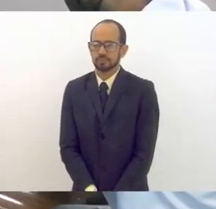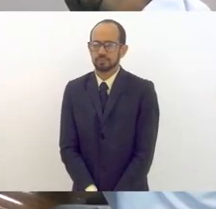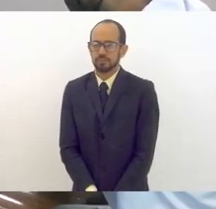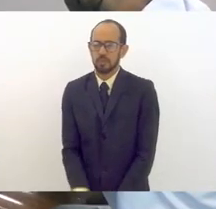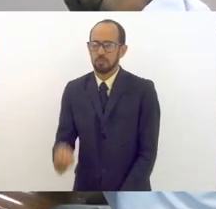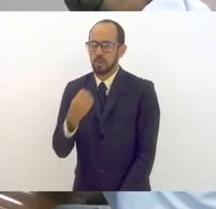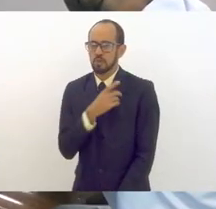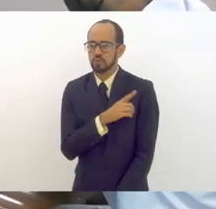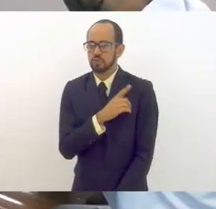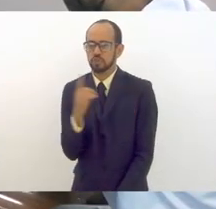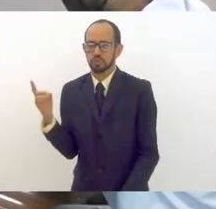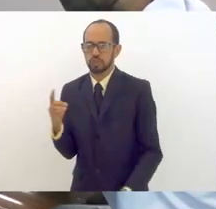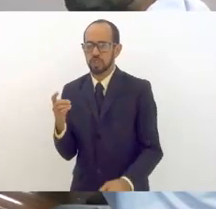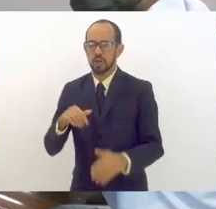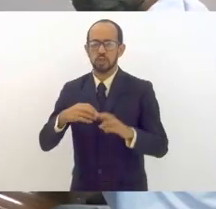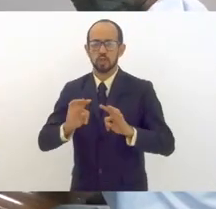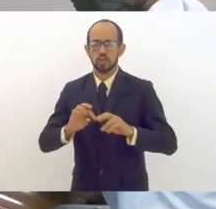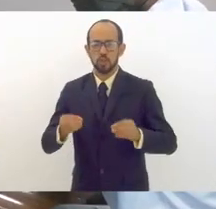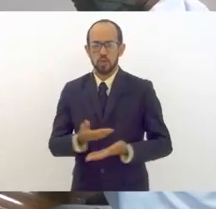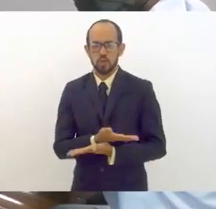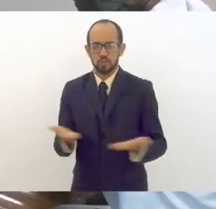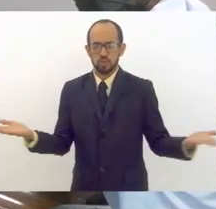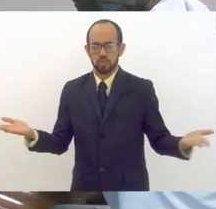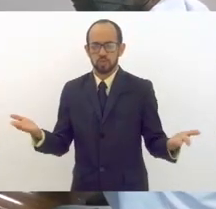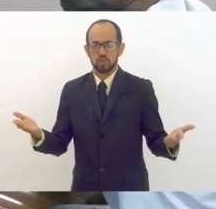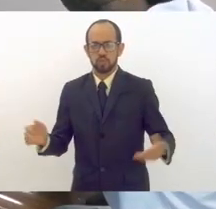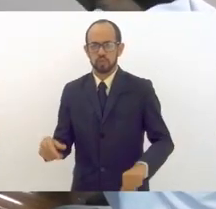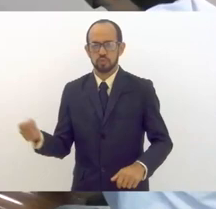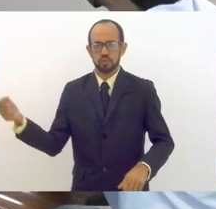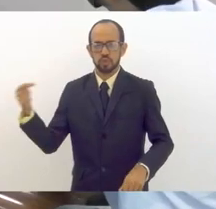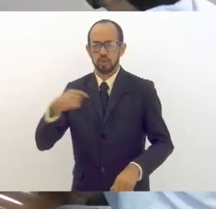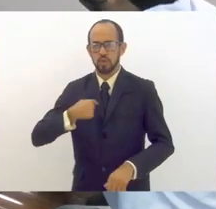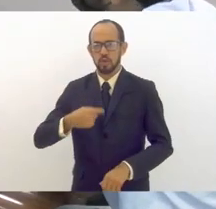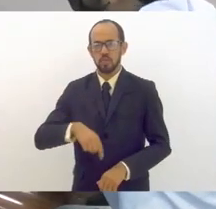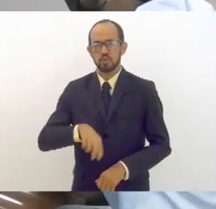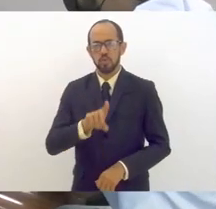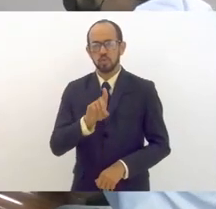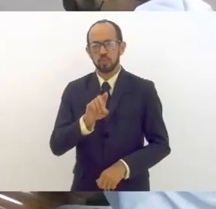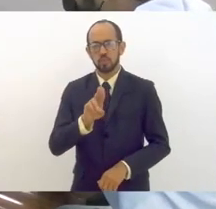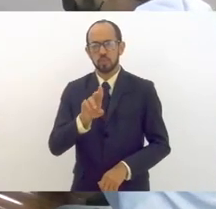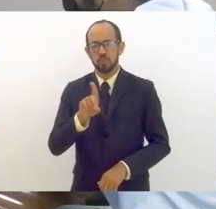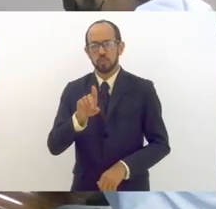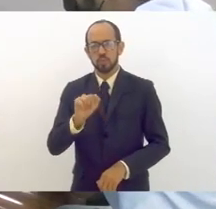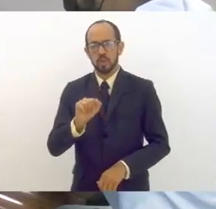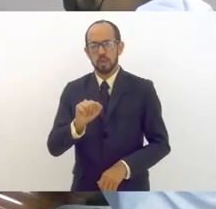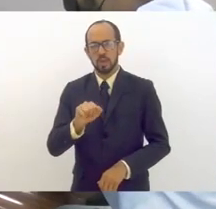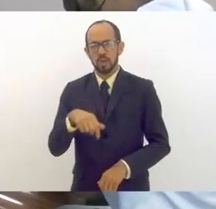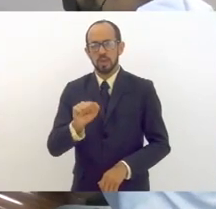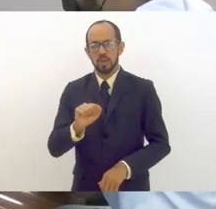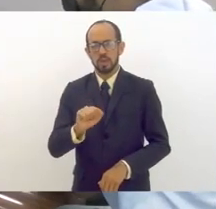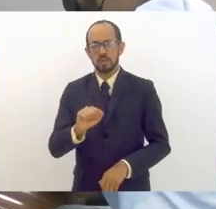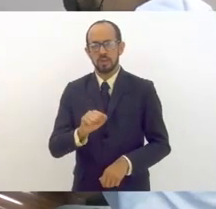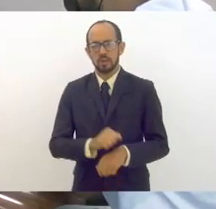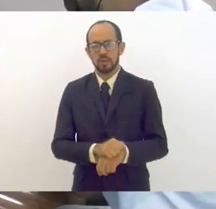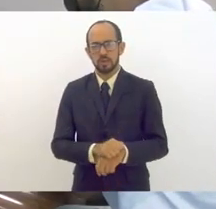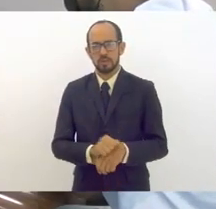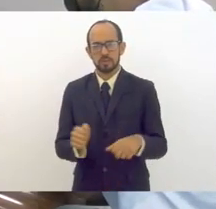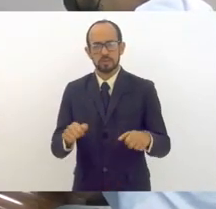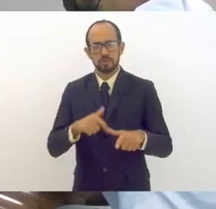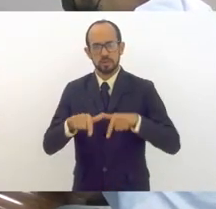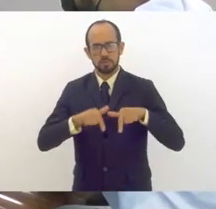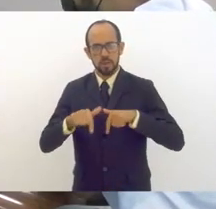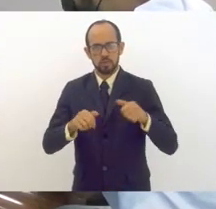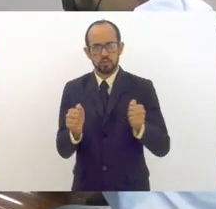Bom dia a todos, todas e todos. Sou Duda Quiroga, estou na coordenação geral do CEP, né, junto com o